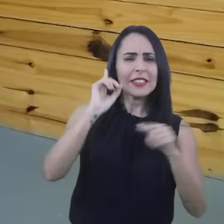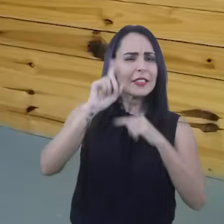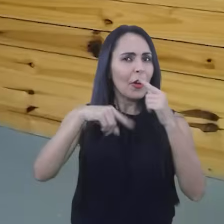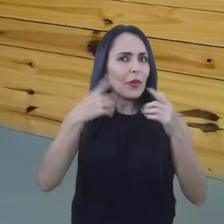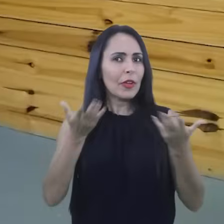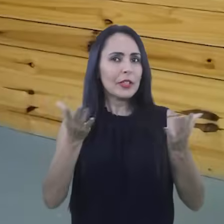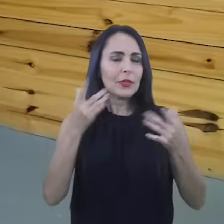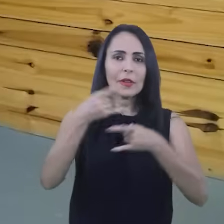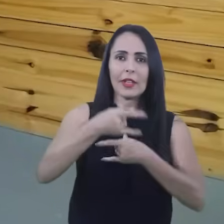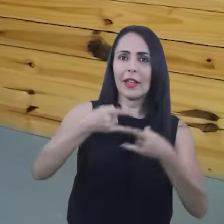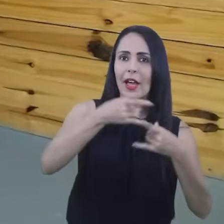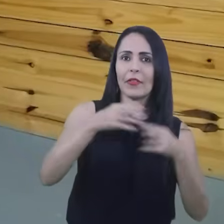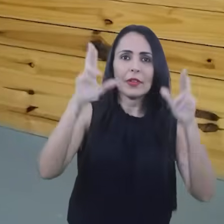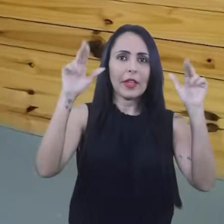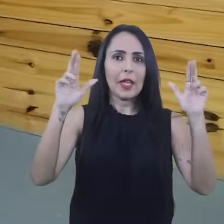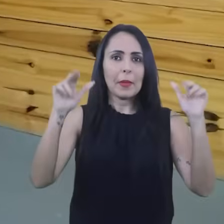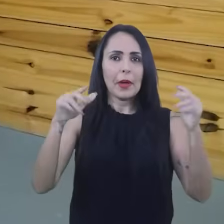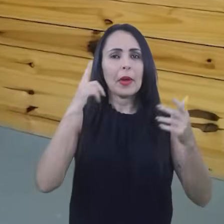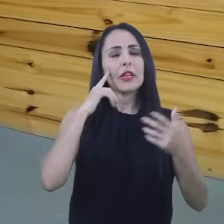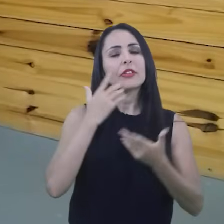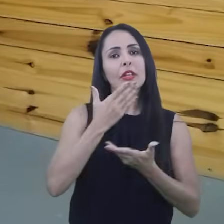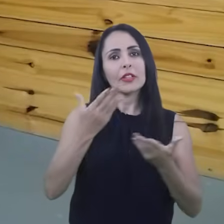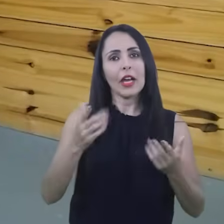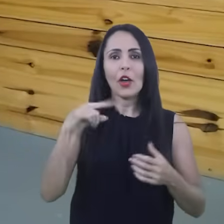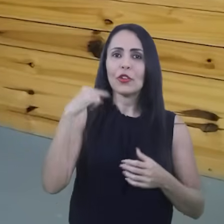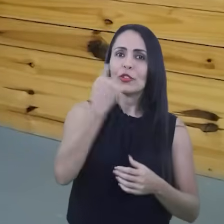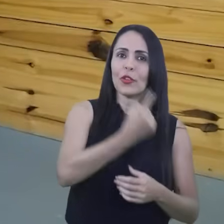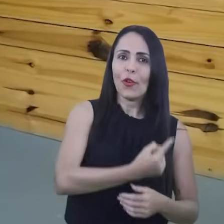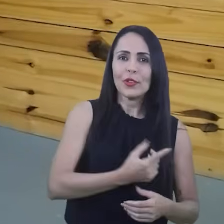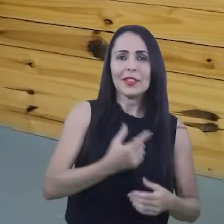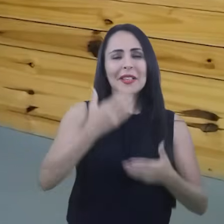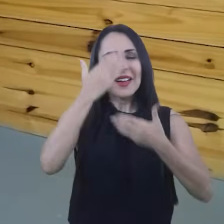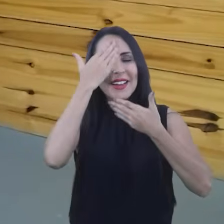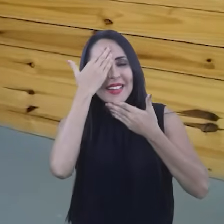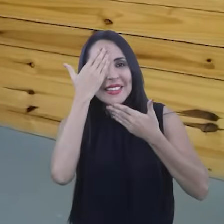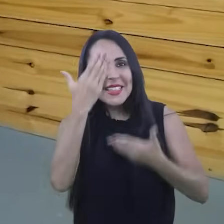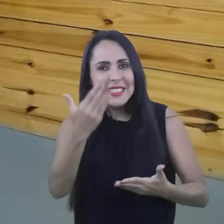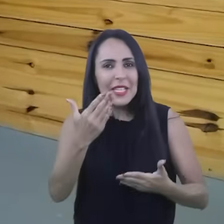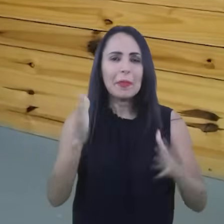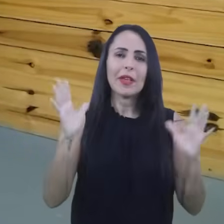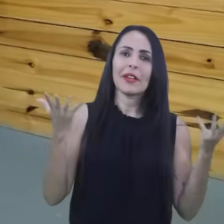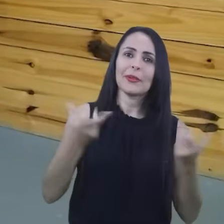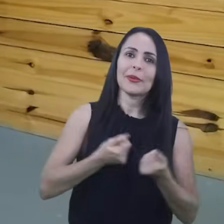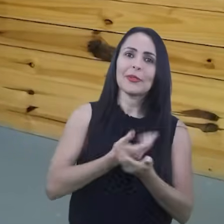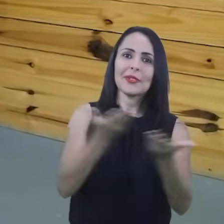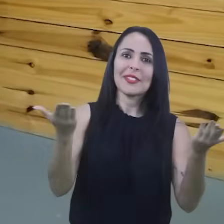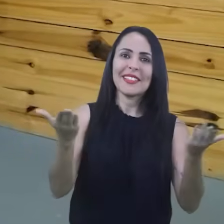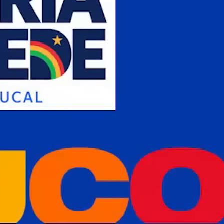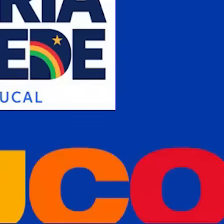live com outra temática, mas desde já nossos sinceros agradecimentos a todos vocês.